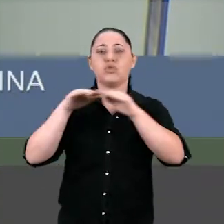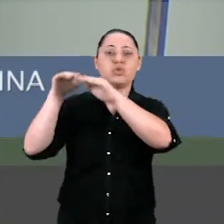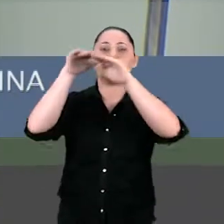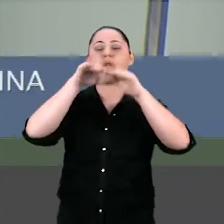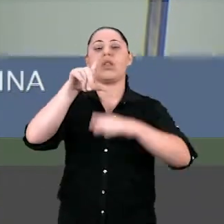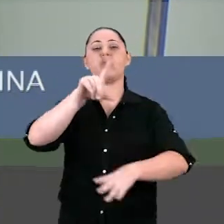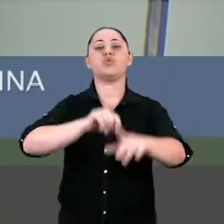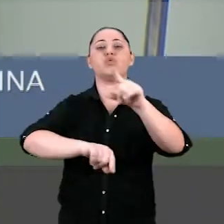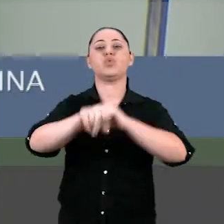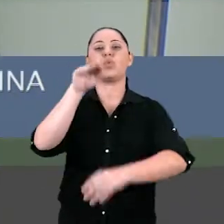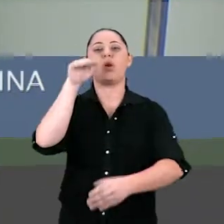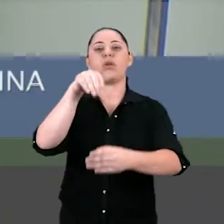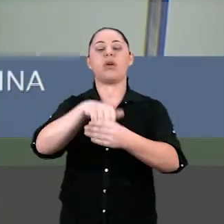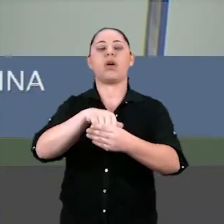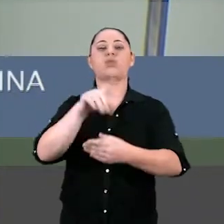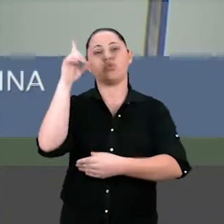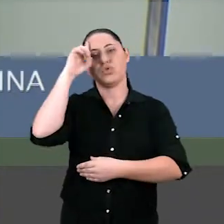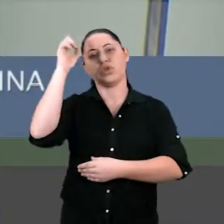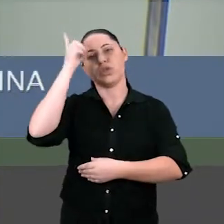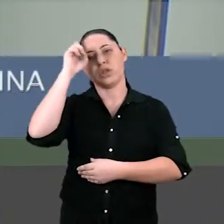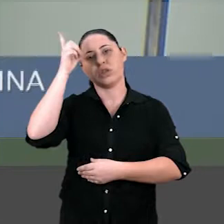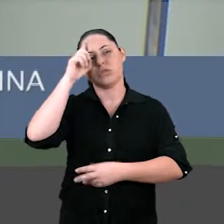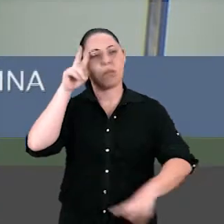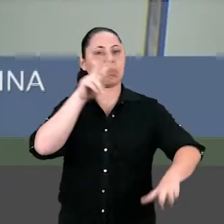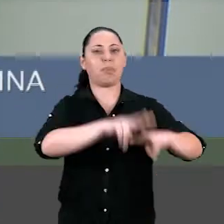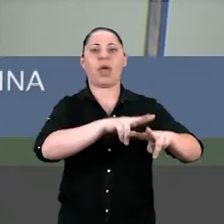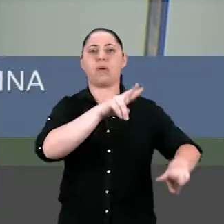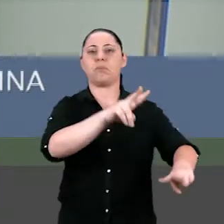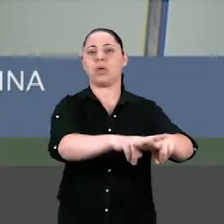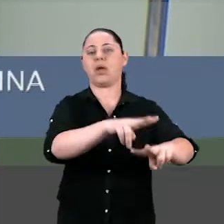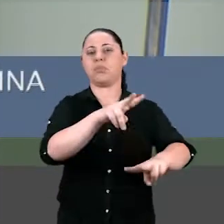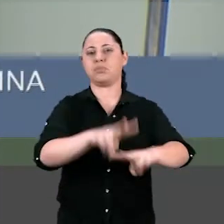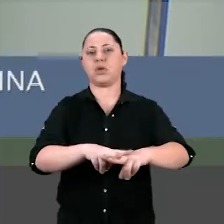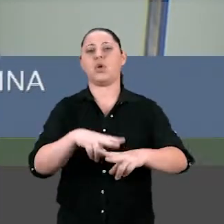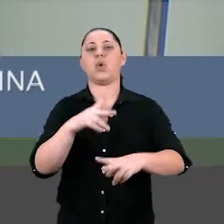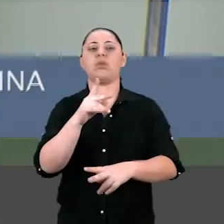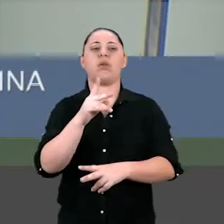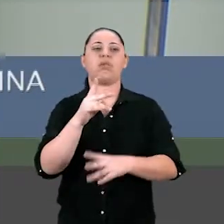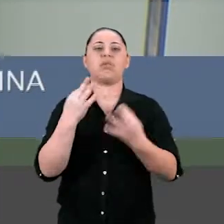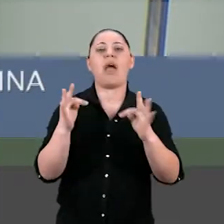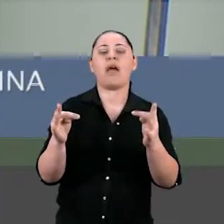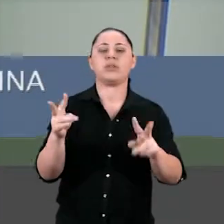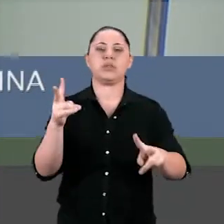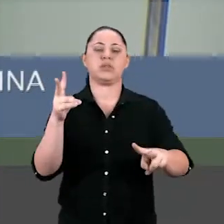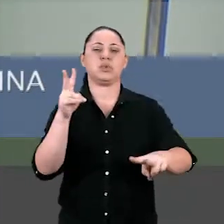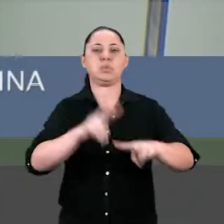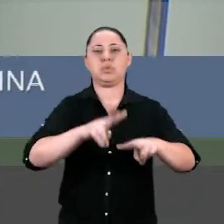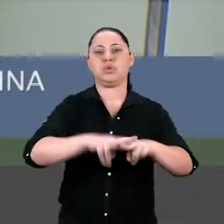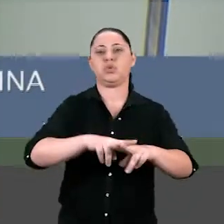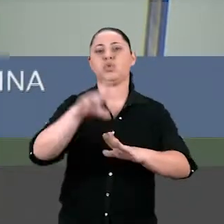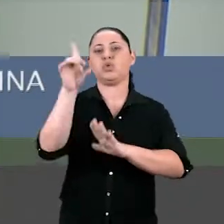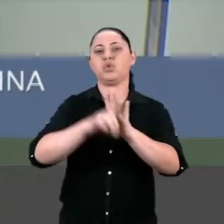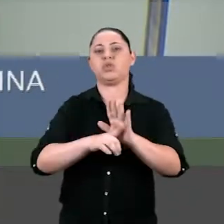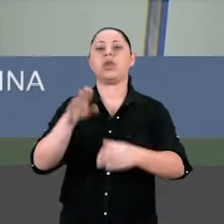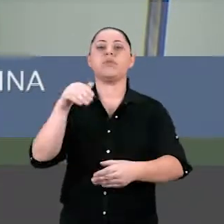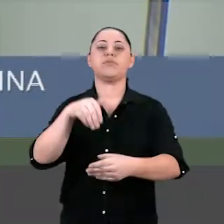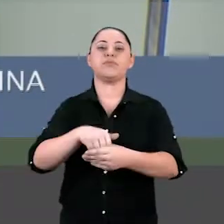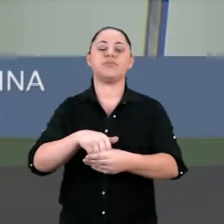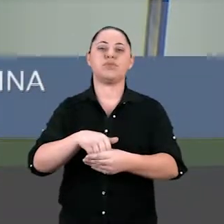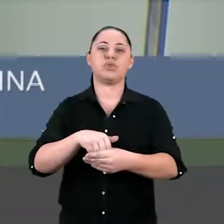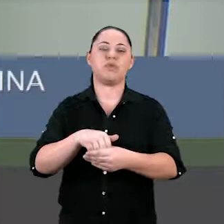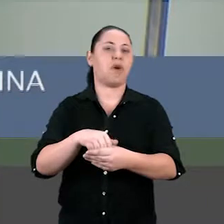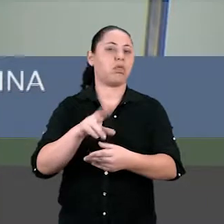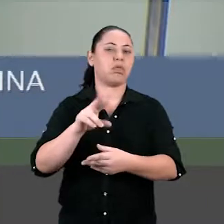de eleição e de dia a dia, através do encarceramento, através da técnica da punição, através do direito penal.